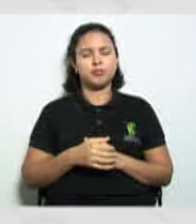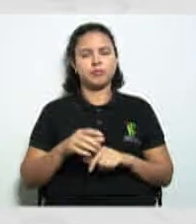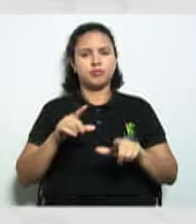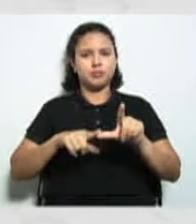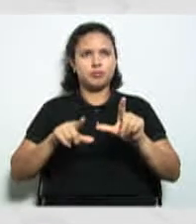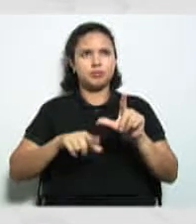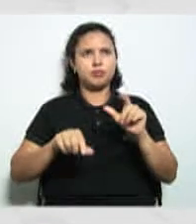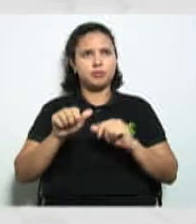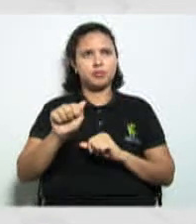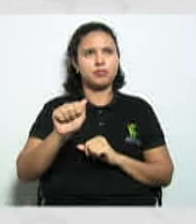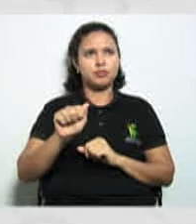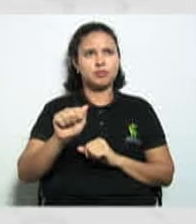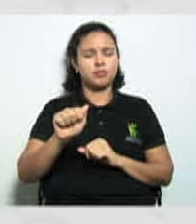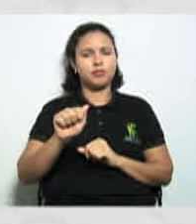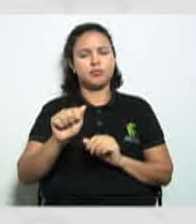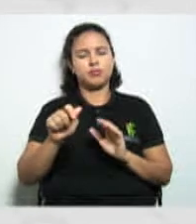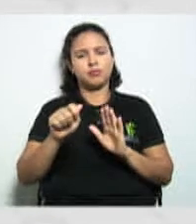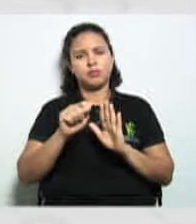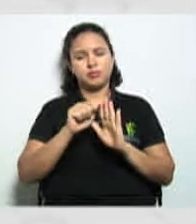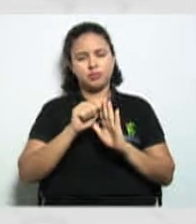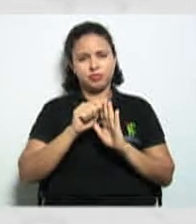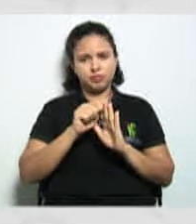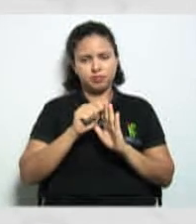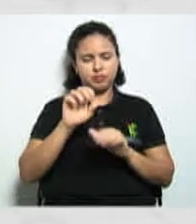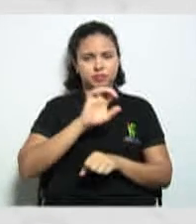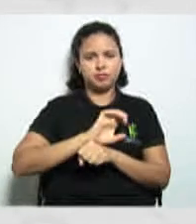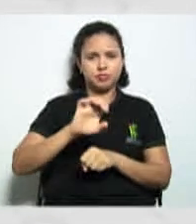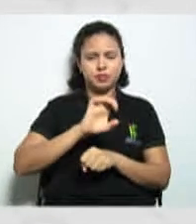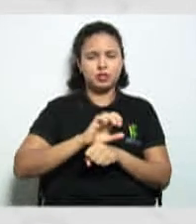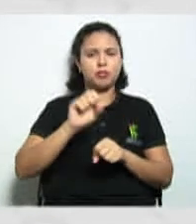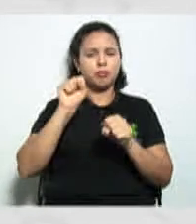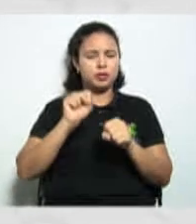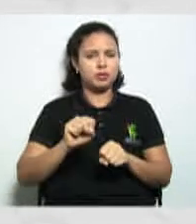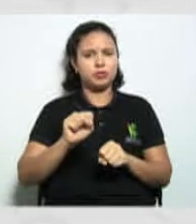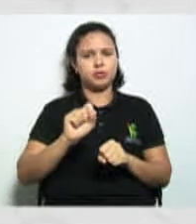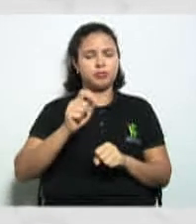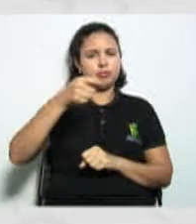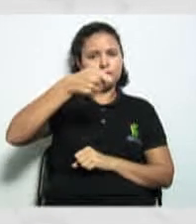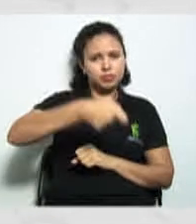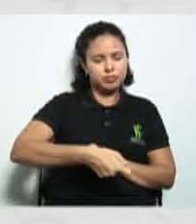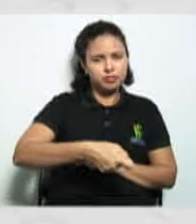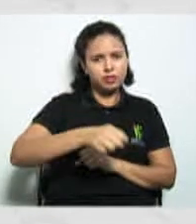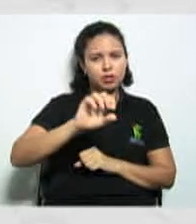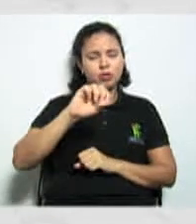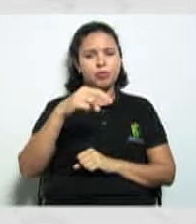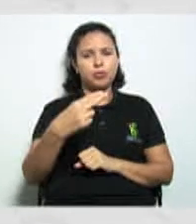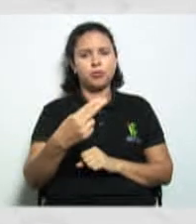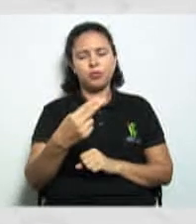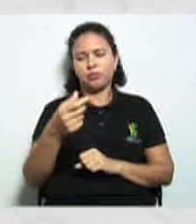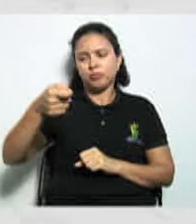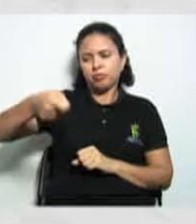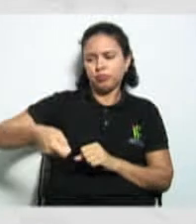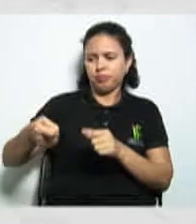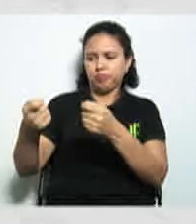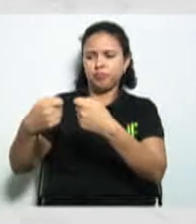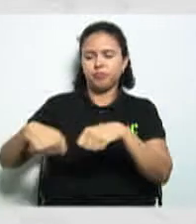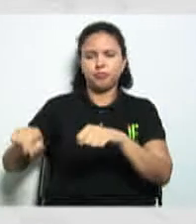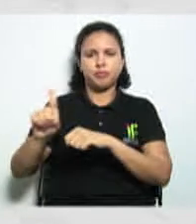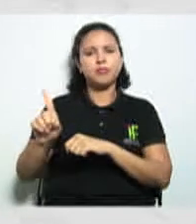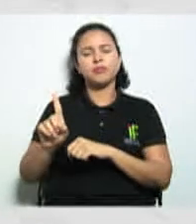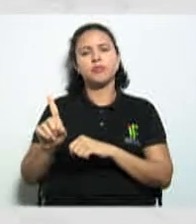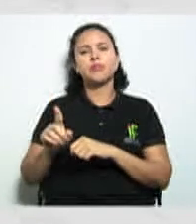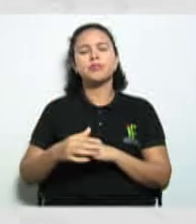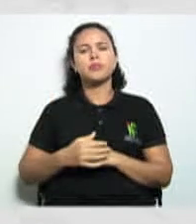ser obrigatório ou não obrigatório. Lembra que a gente fez até aquela pegadinha, né? No obrigatório, não